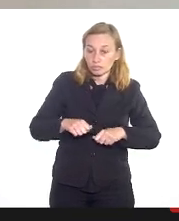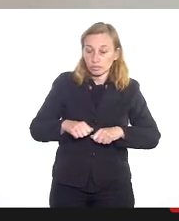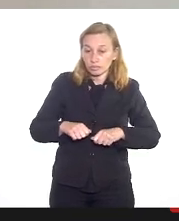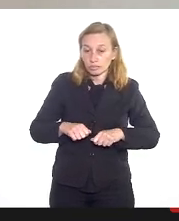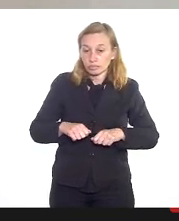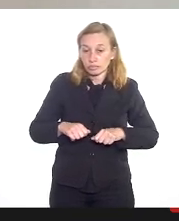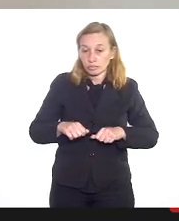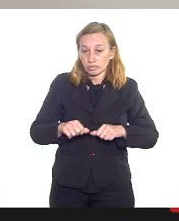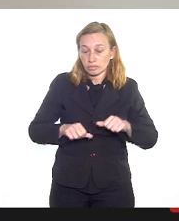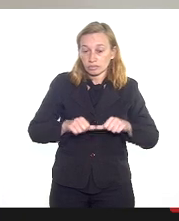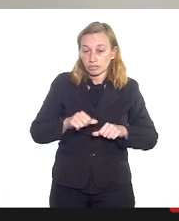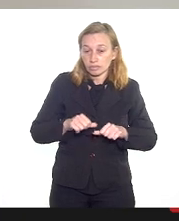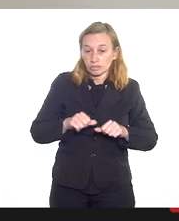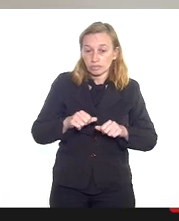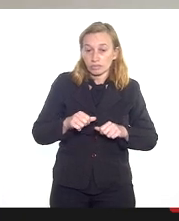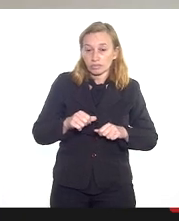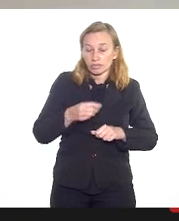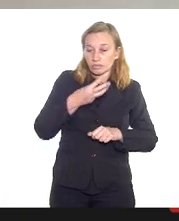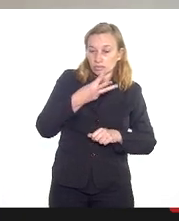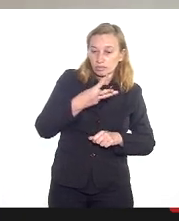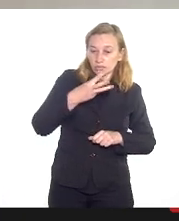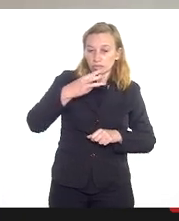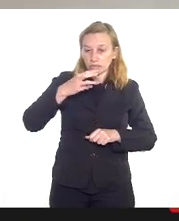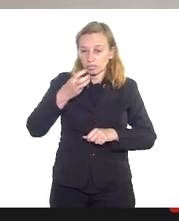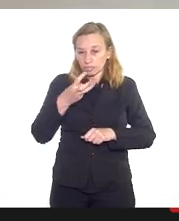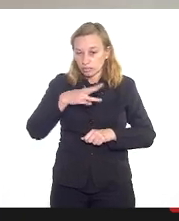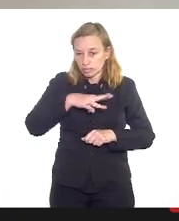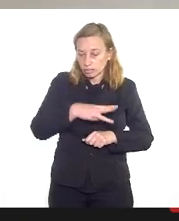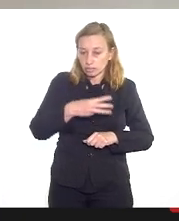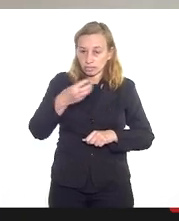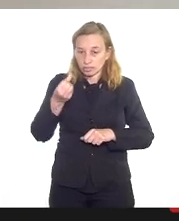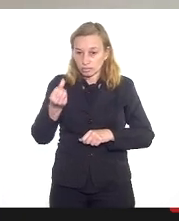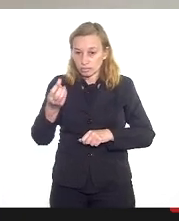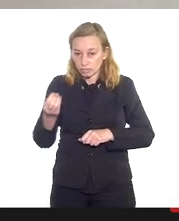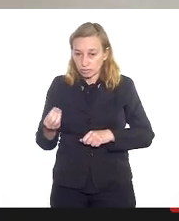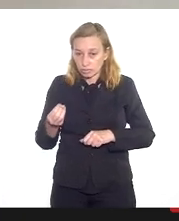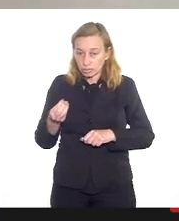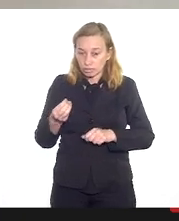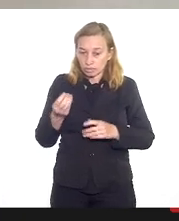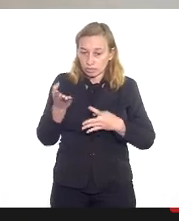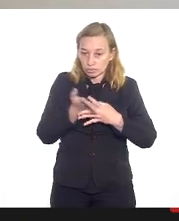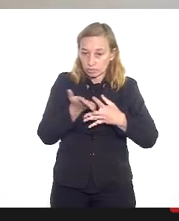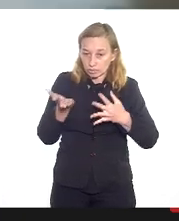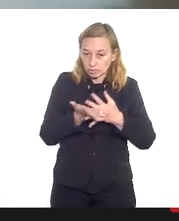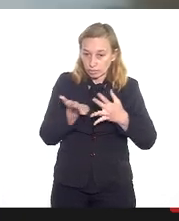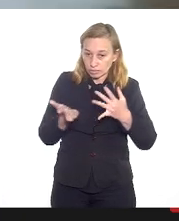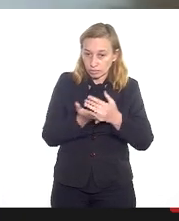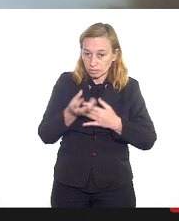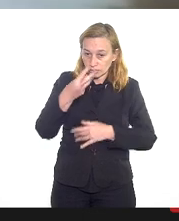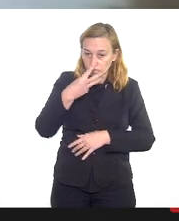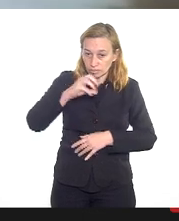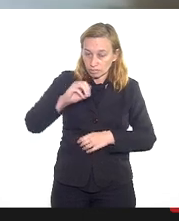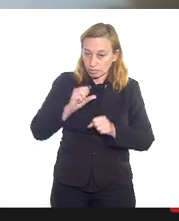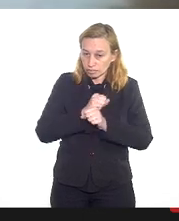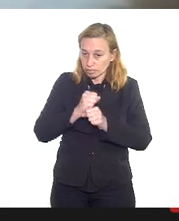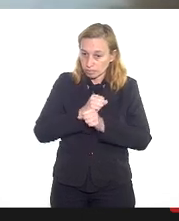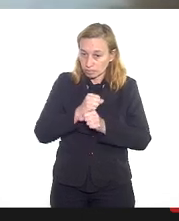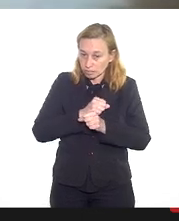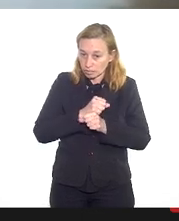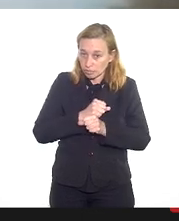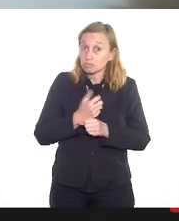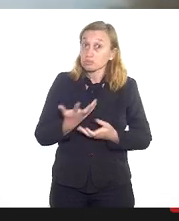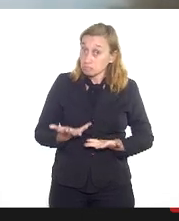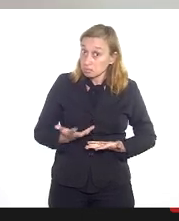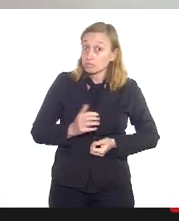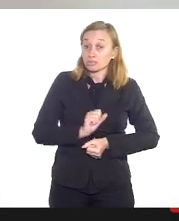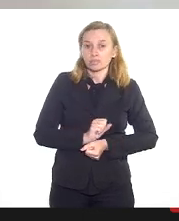360 parcelas, um parcelamento de 30 anos, né? Nas minhas contas aqui, ou não? Sim. São 30 anos. Eu